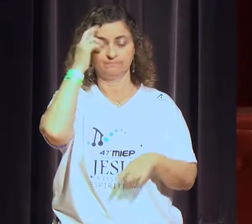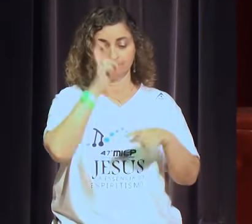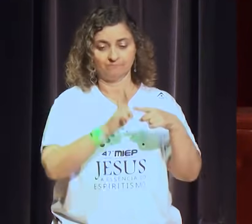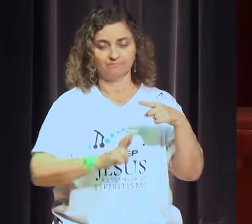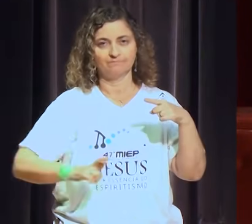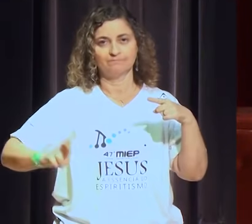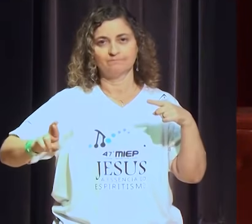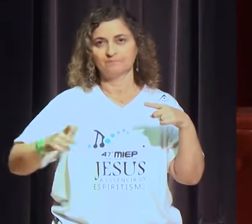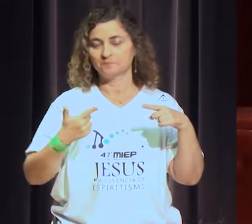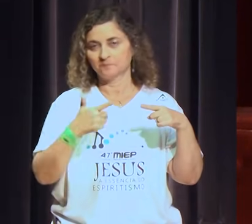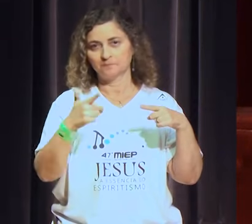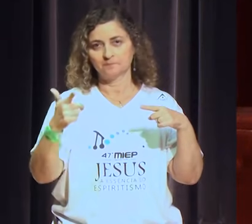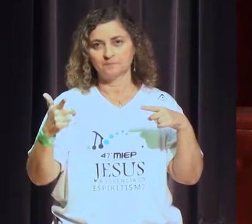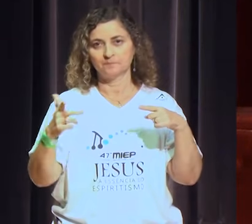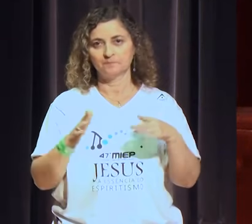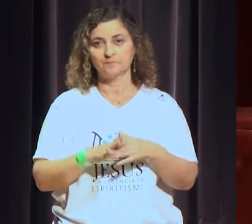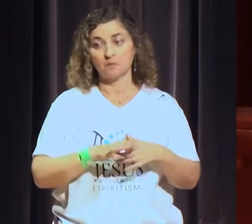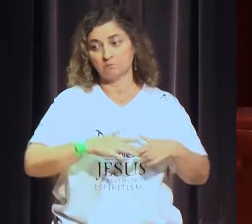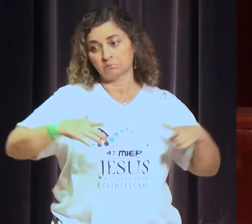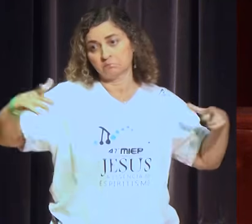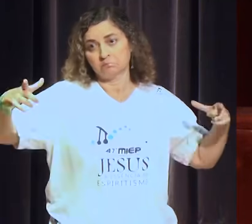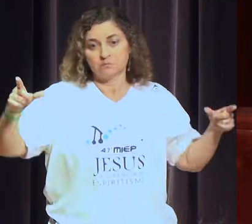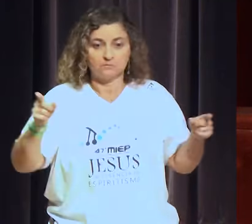ou mais limitado.